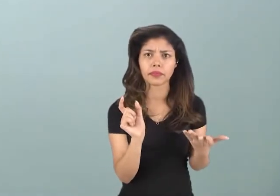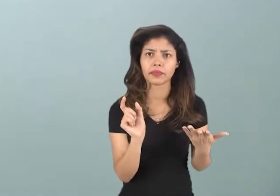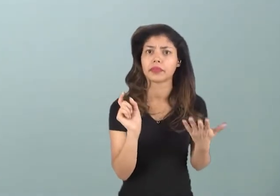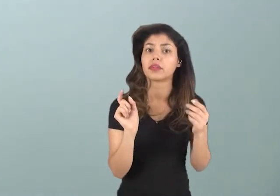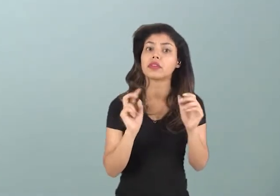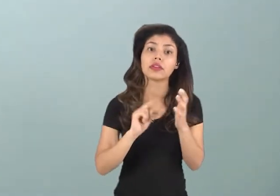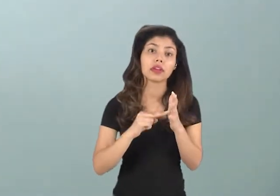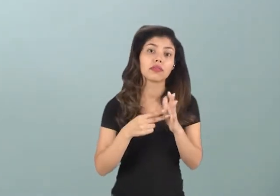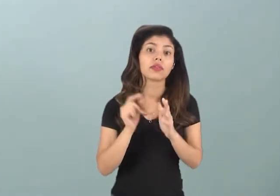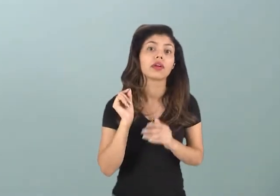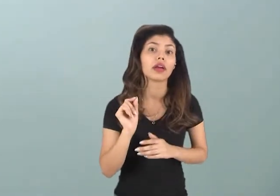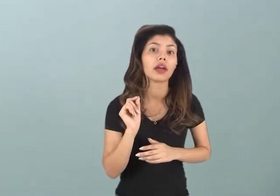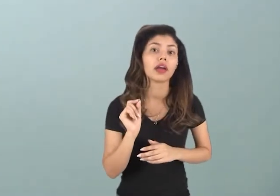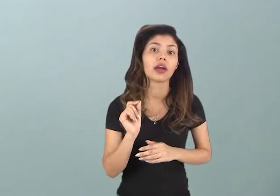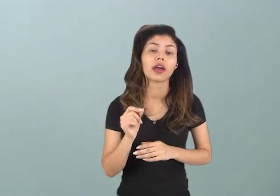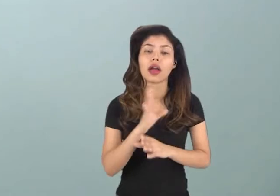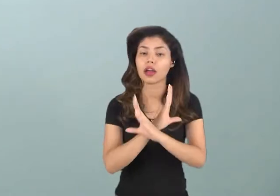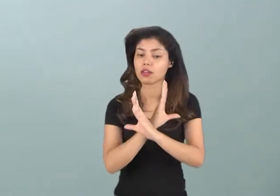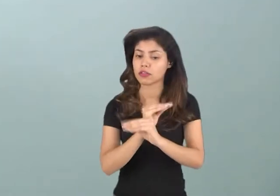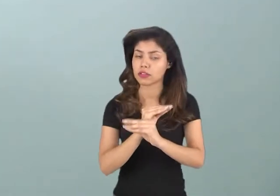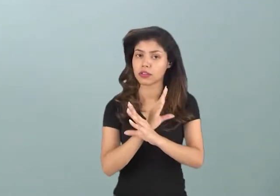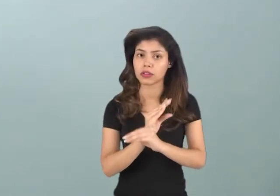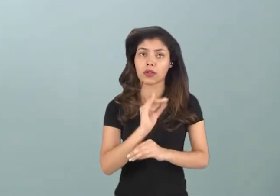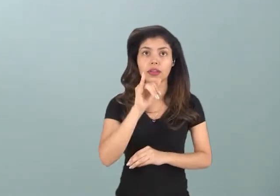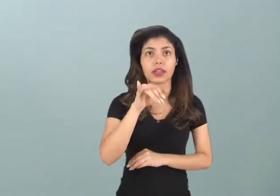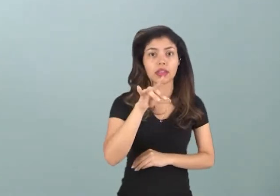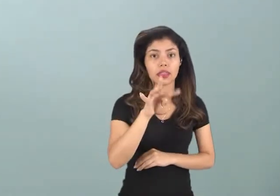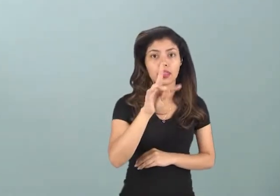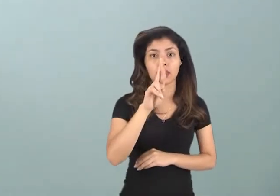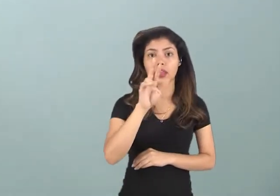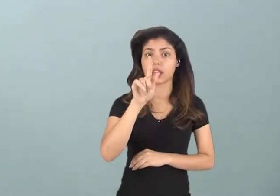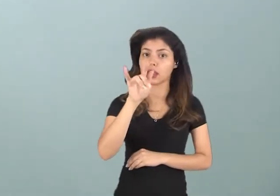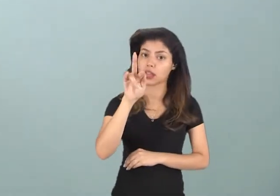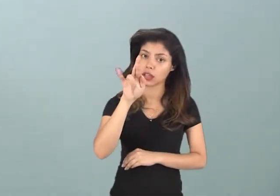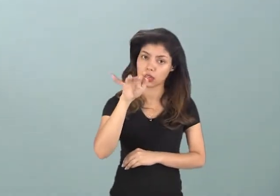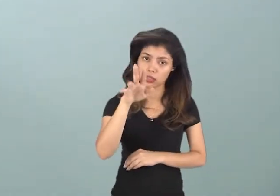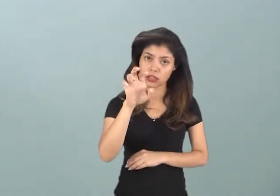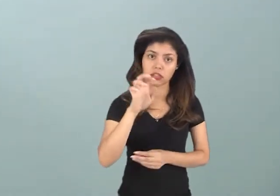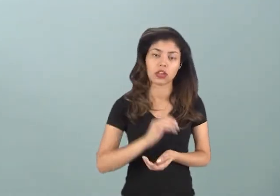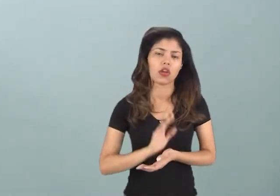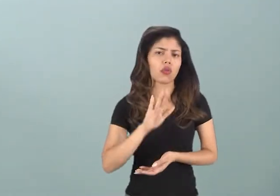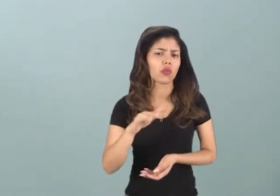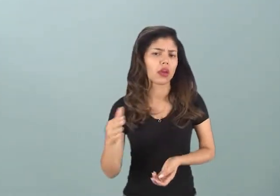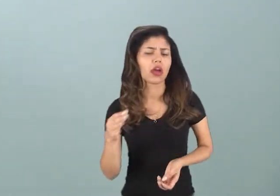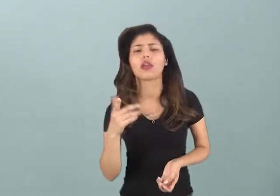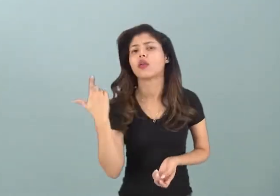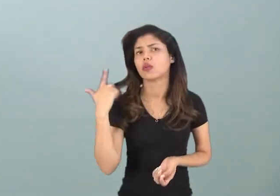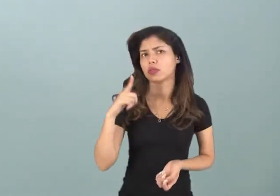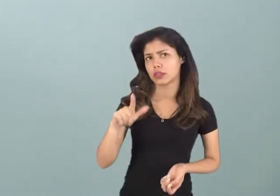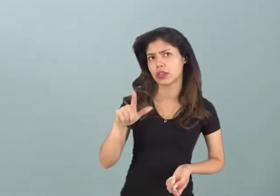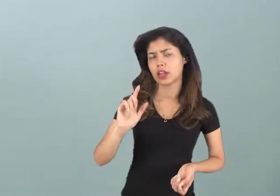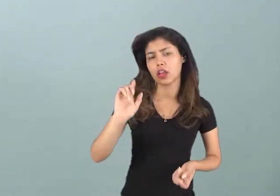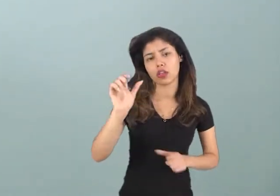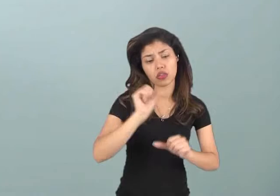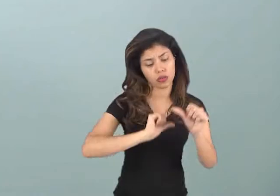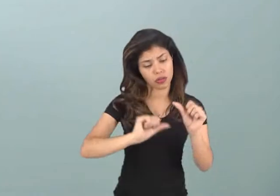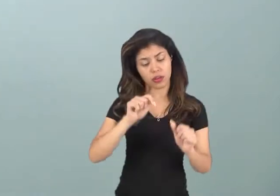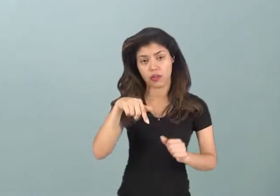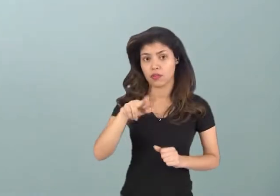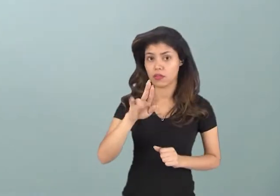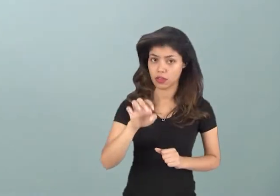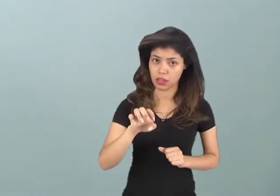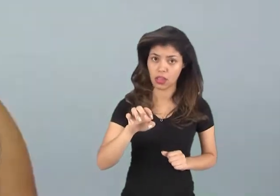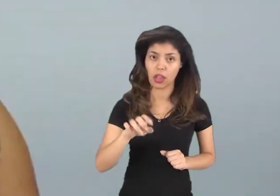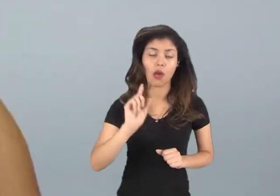uma conjunção integrante. Já quando eu conseguir trocar um quê por uma outra palavra, eu